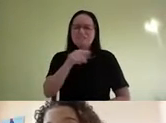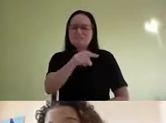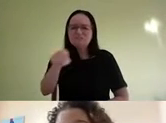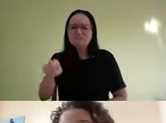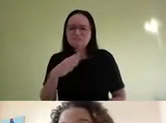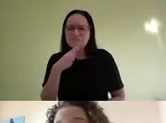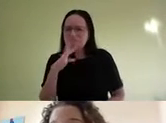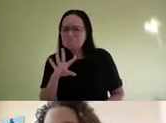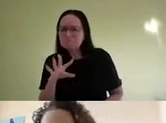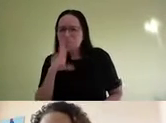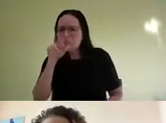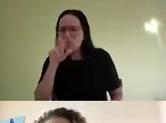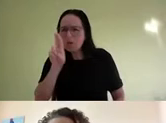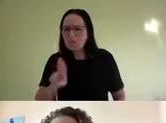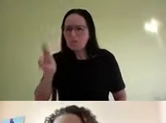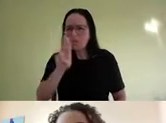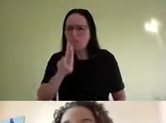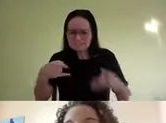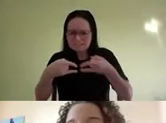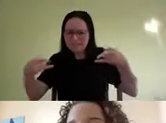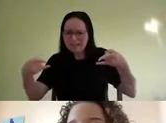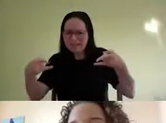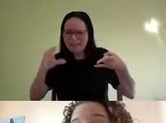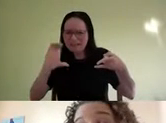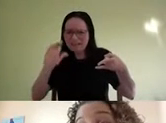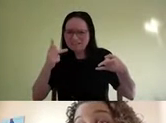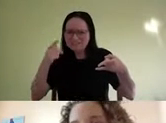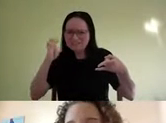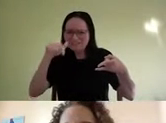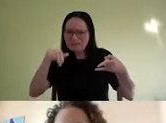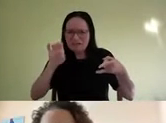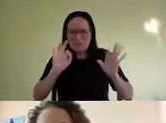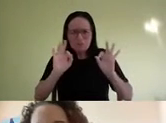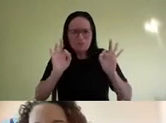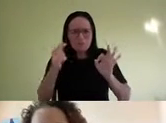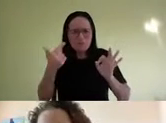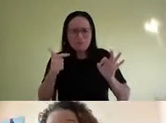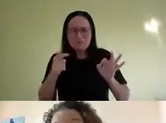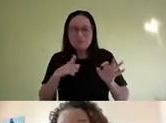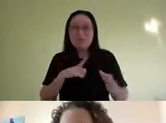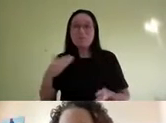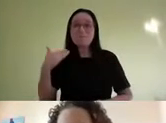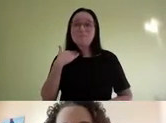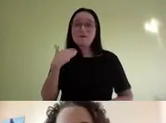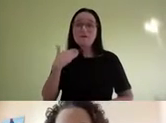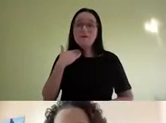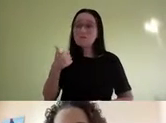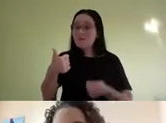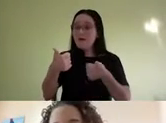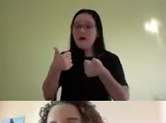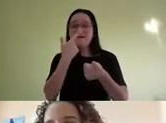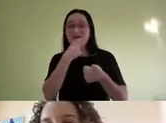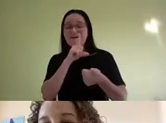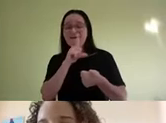acho que nunca nem usam um cheque hoje, né? E eu tinha uma conta bancária, aquilo é o máximo para mim, eu